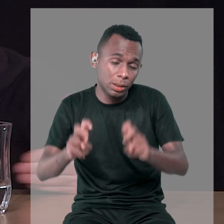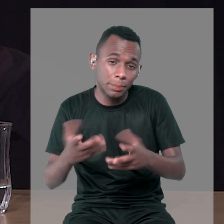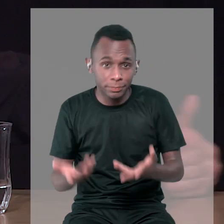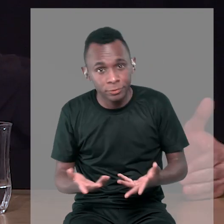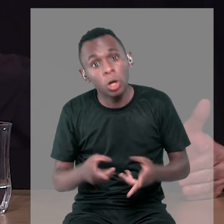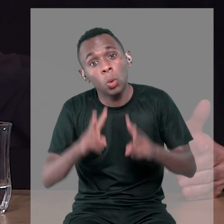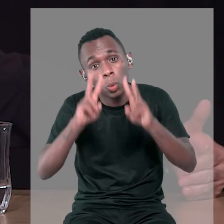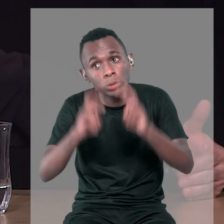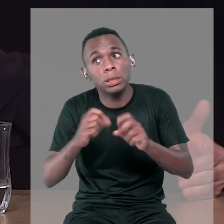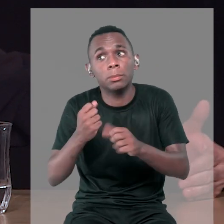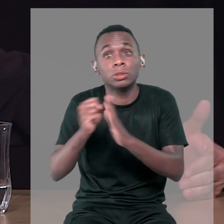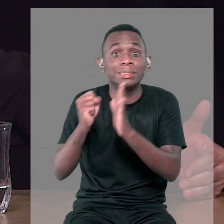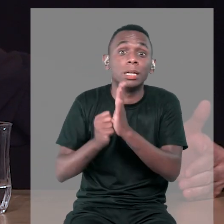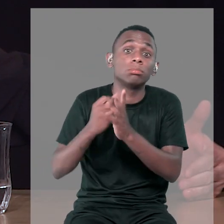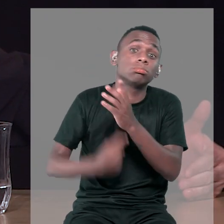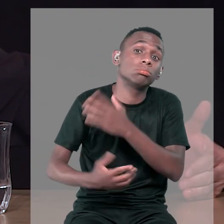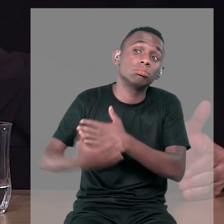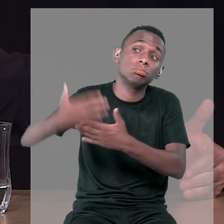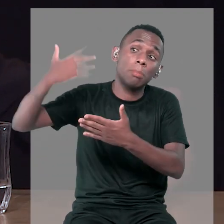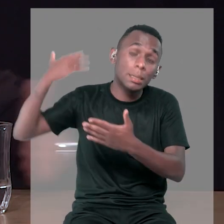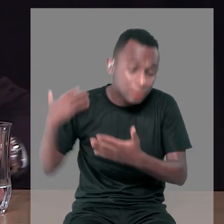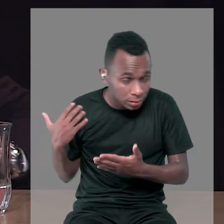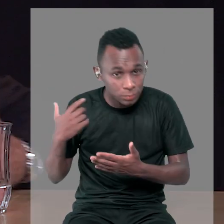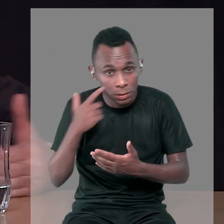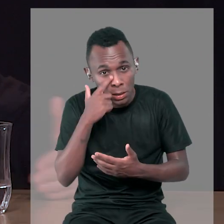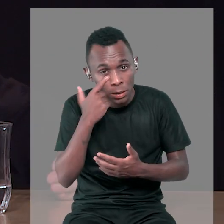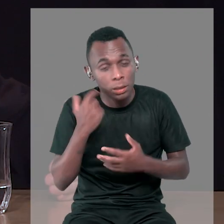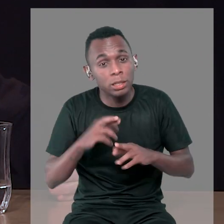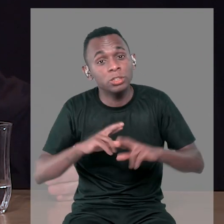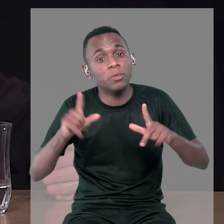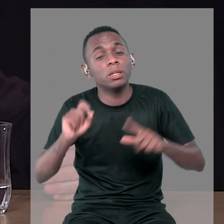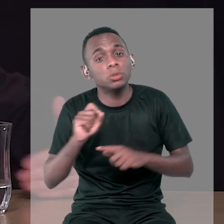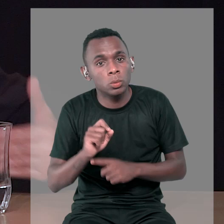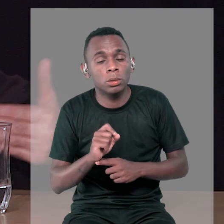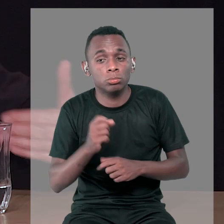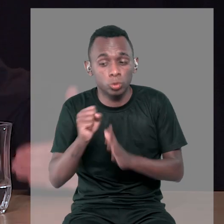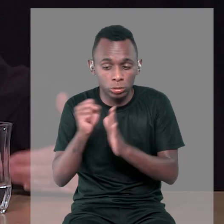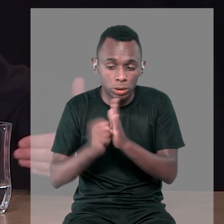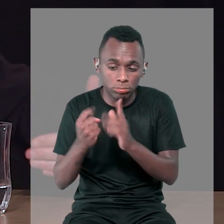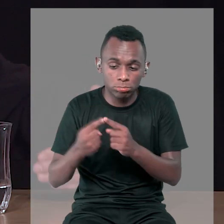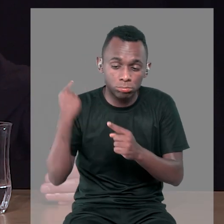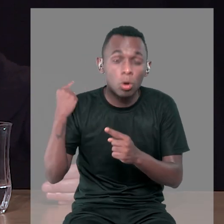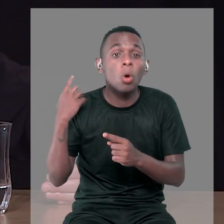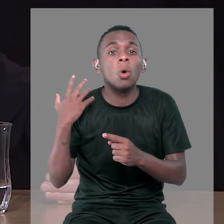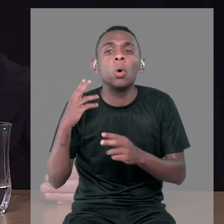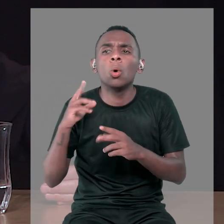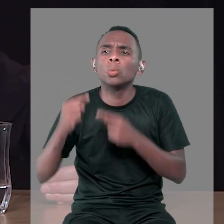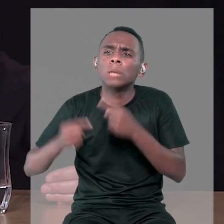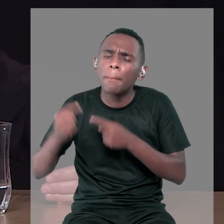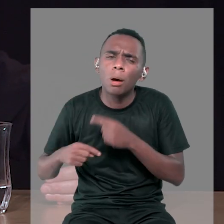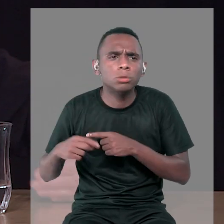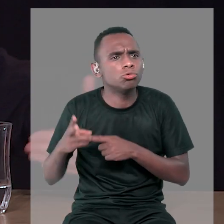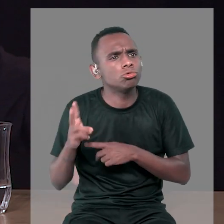tema que vem do século anterior. A diferença é que no século anterior, os debates nunca conduziam,